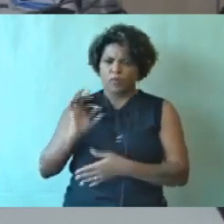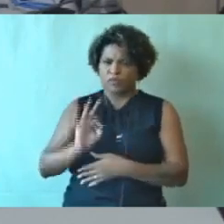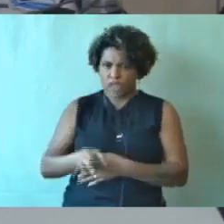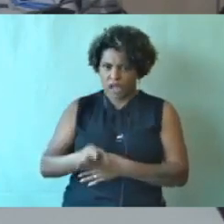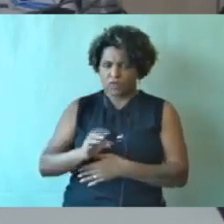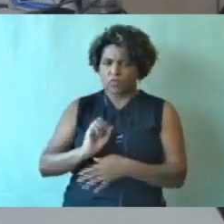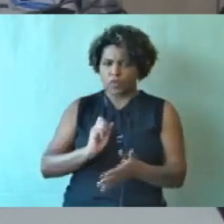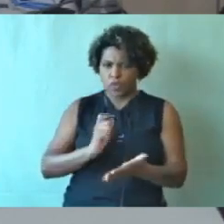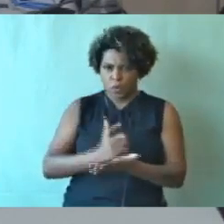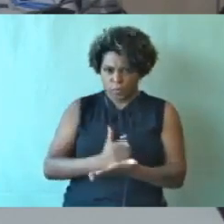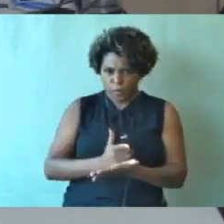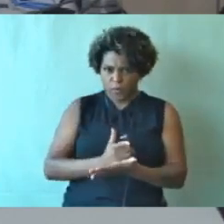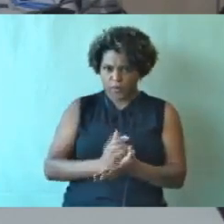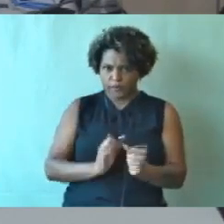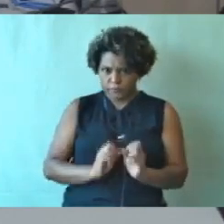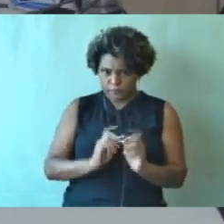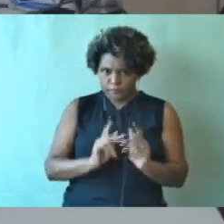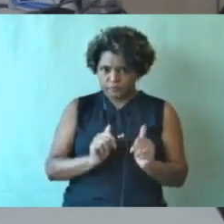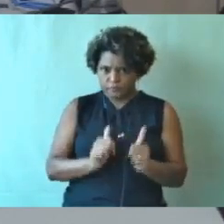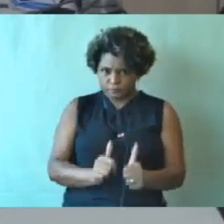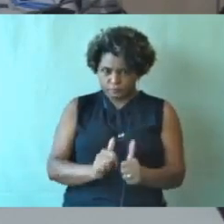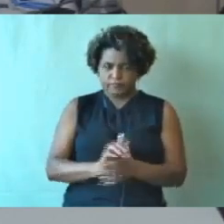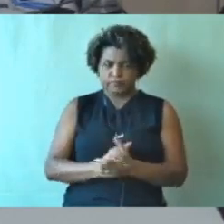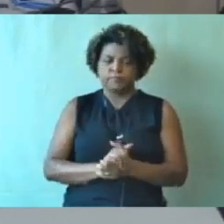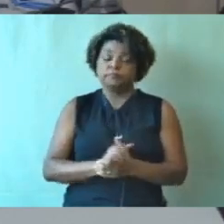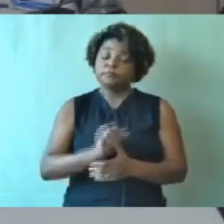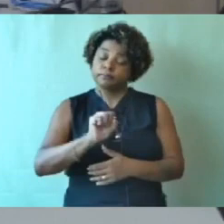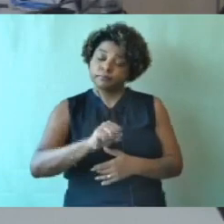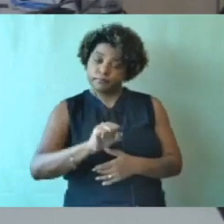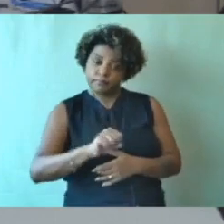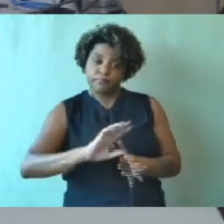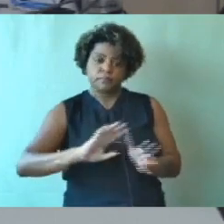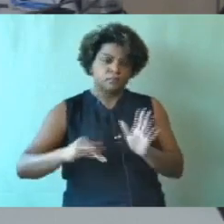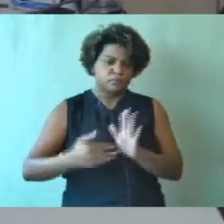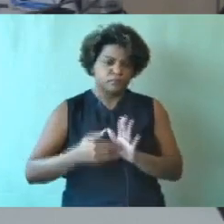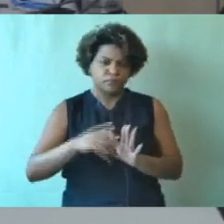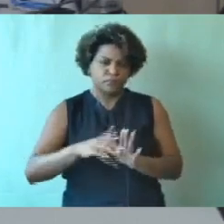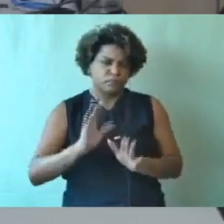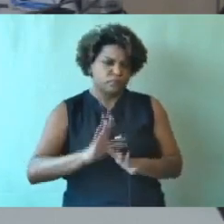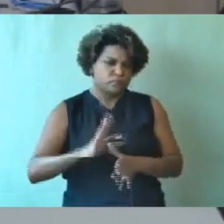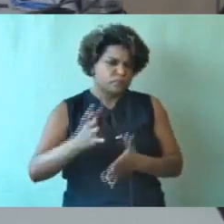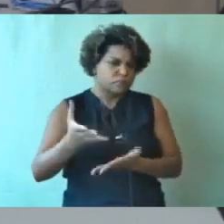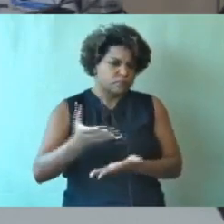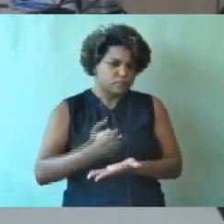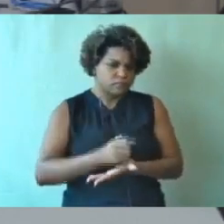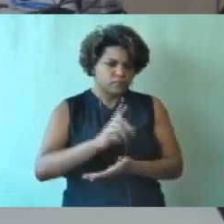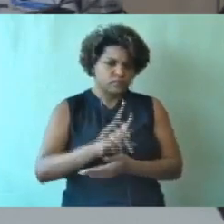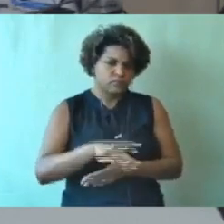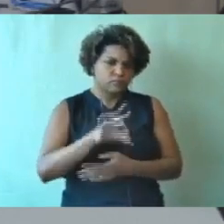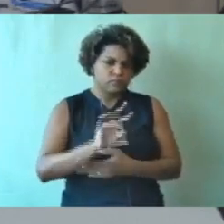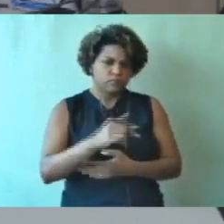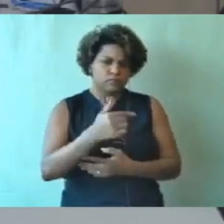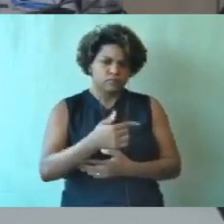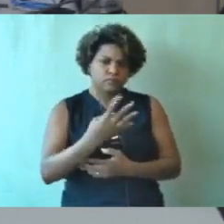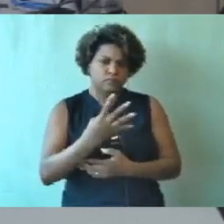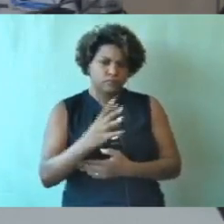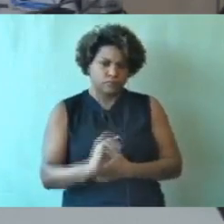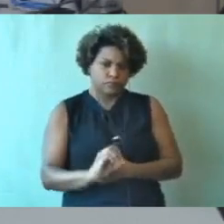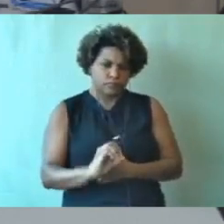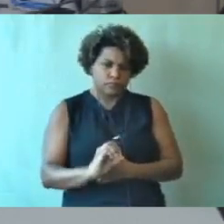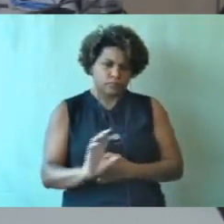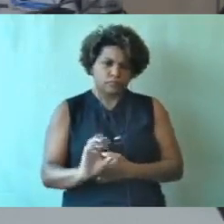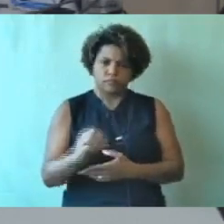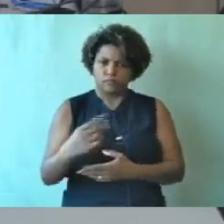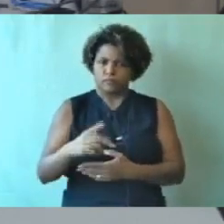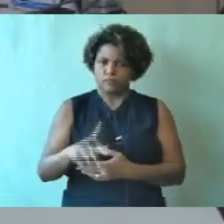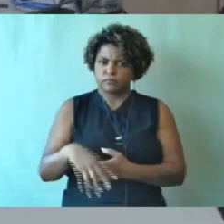Essa leva que já recebeu fecha só em cima dos 240, fecha em cima de 420 e passa, só